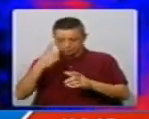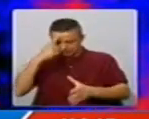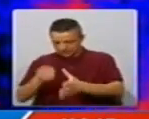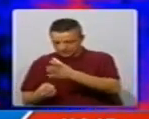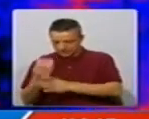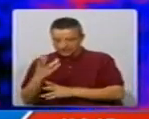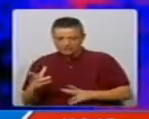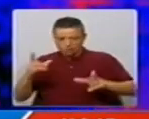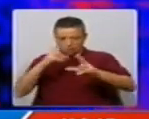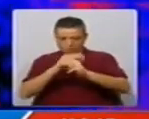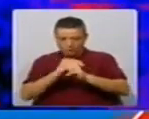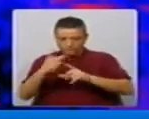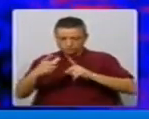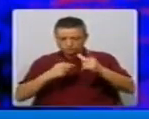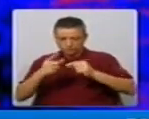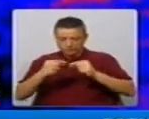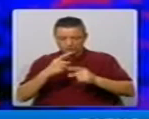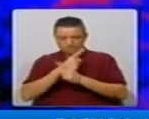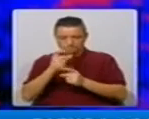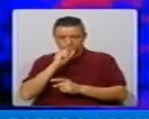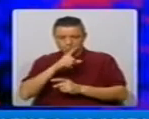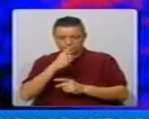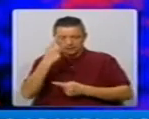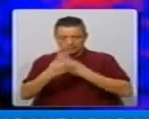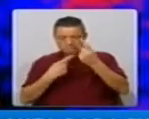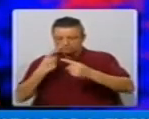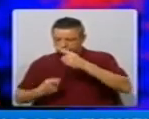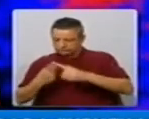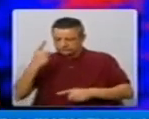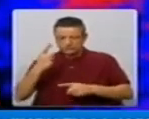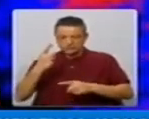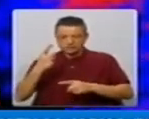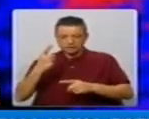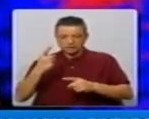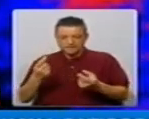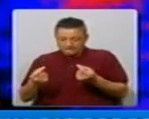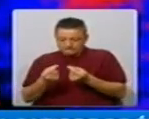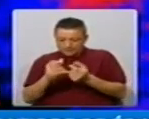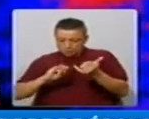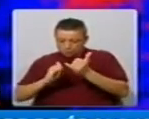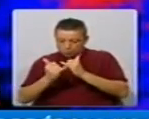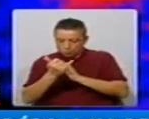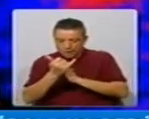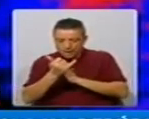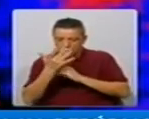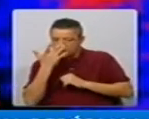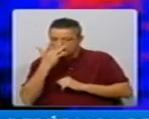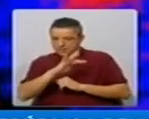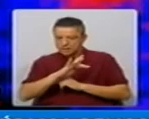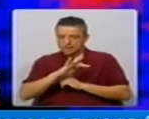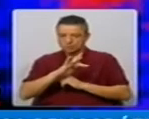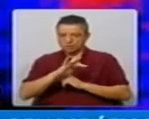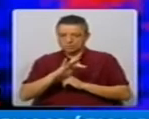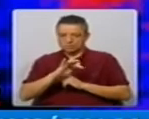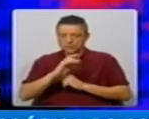nova tipo de estrela, o que pode explicar também algumas estrelas esquisitas que existem nas proximidades daquele buraco negro. E, portanto, o que nós assistimos